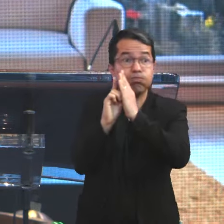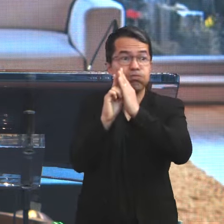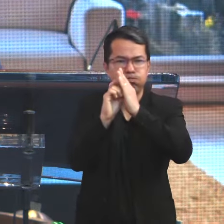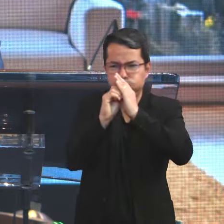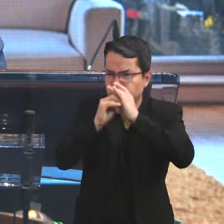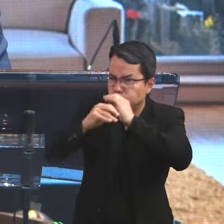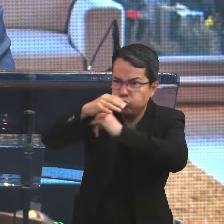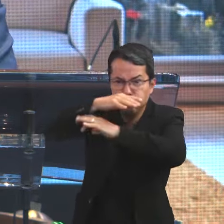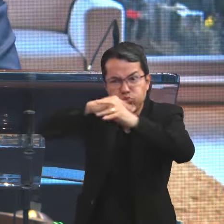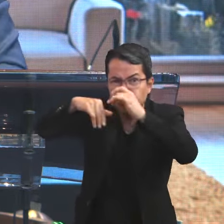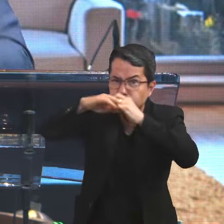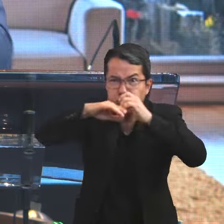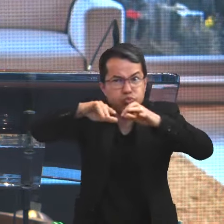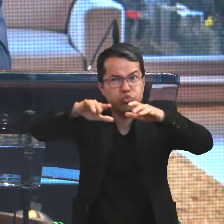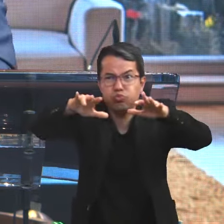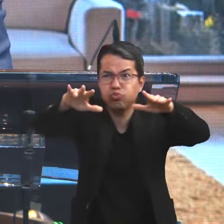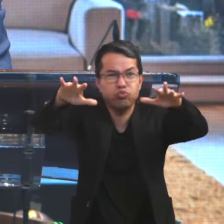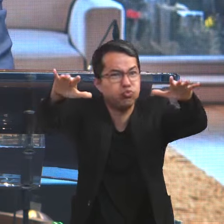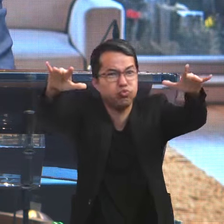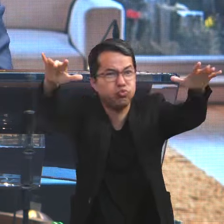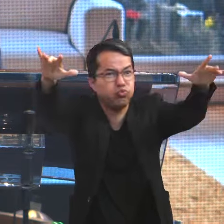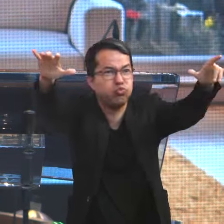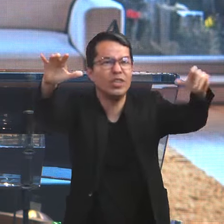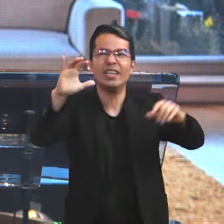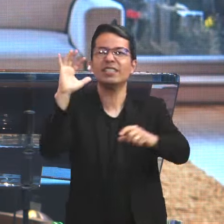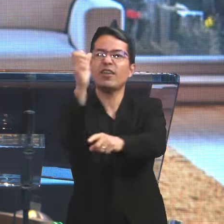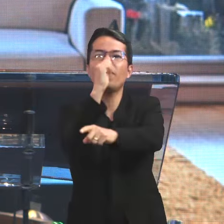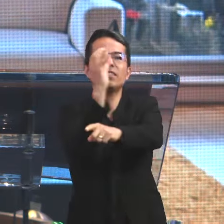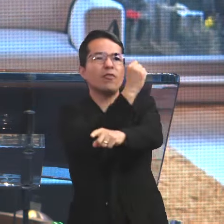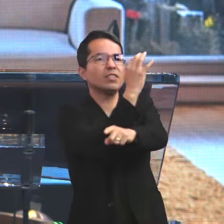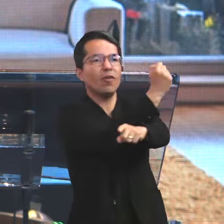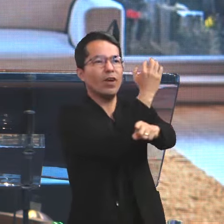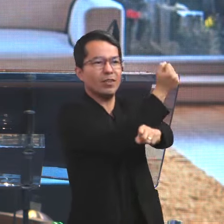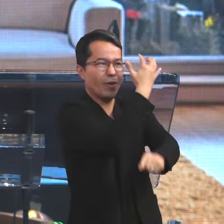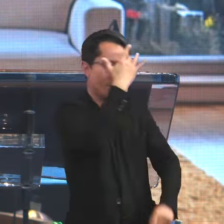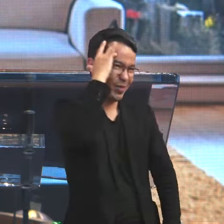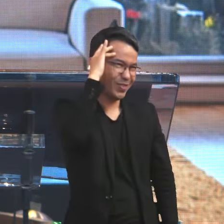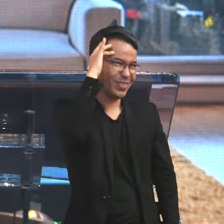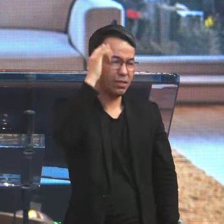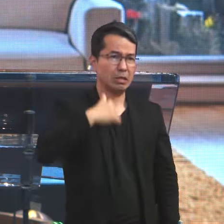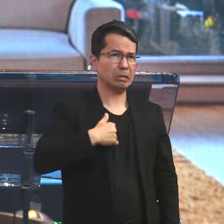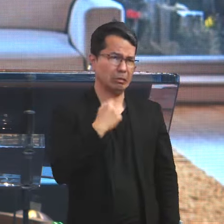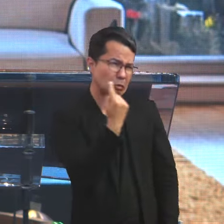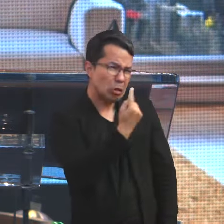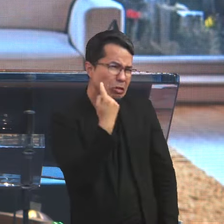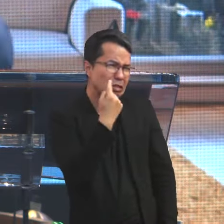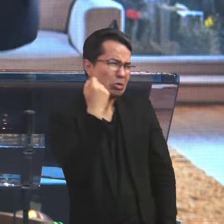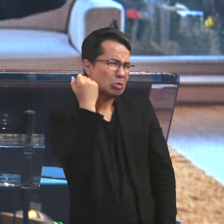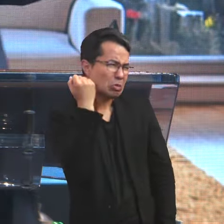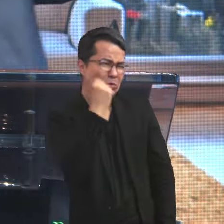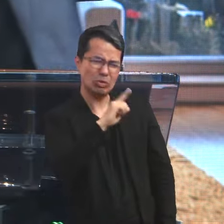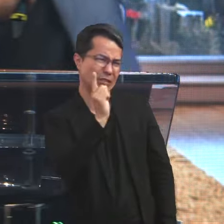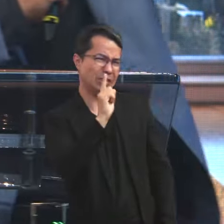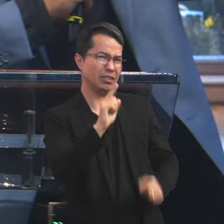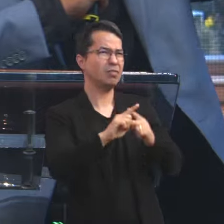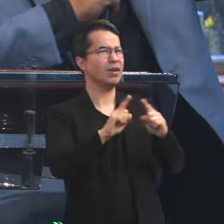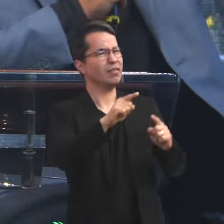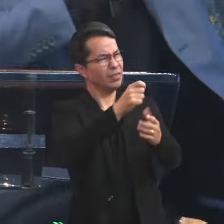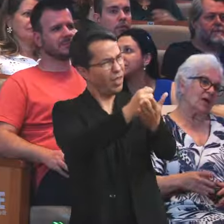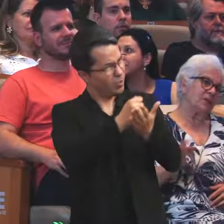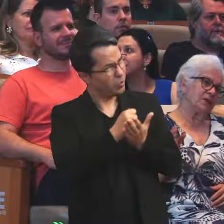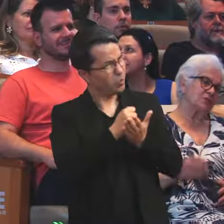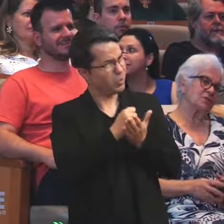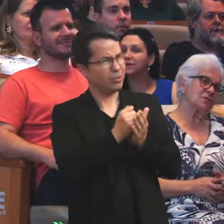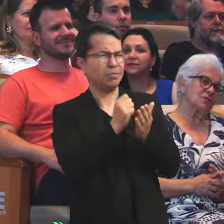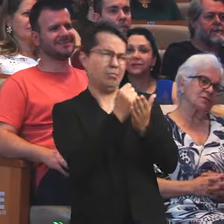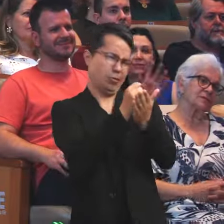consigo cuidar de todo mundo mas se você me ajudar um pouquinho cada um ajudar nós conseguimos cuidar de todo mundo quantos creem nessa a visão